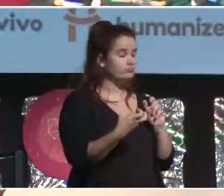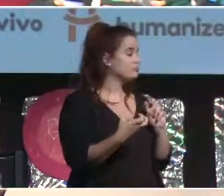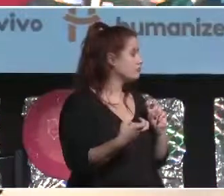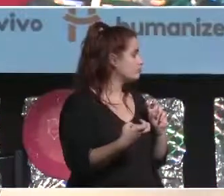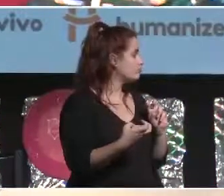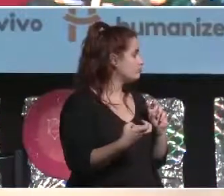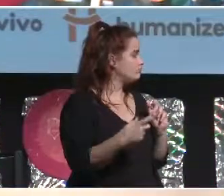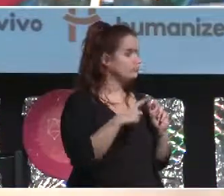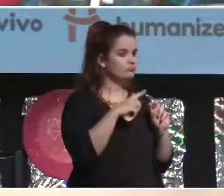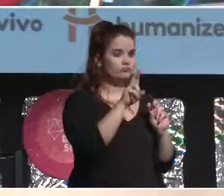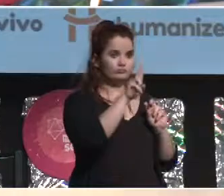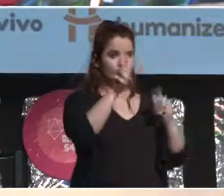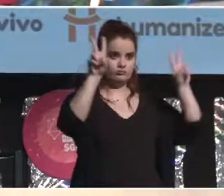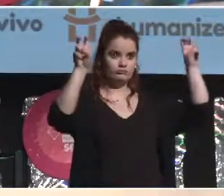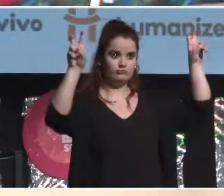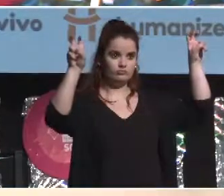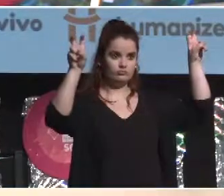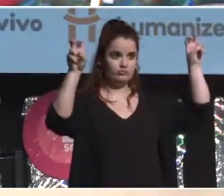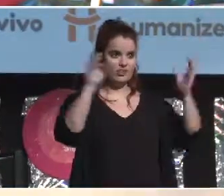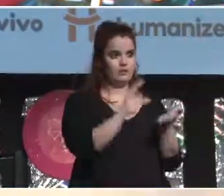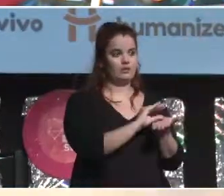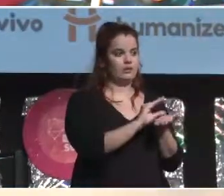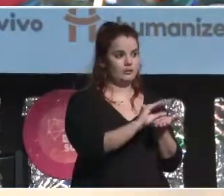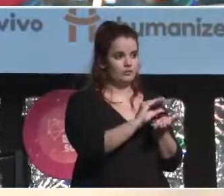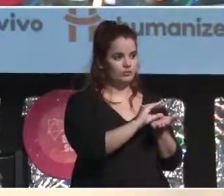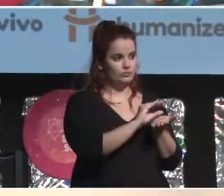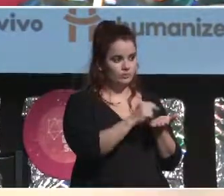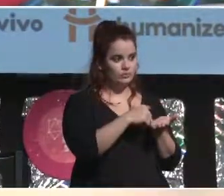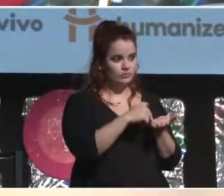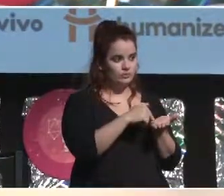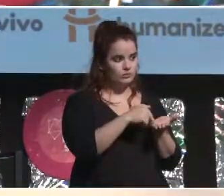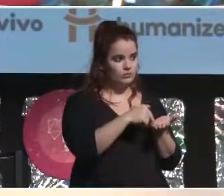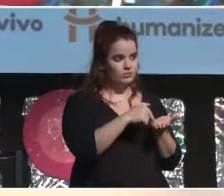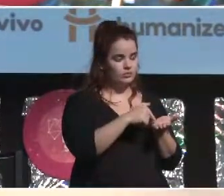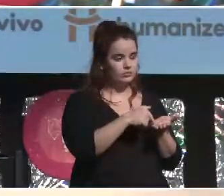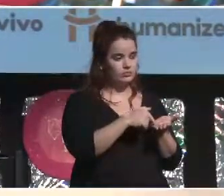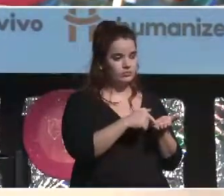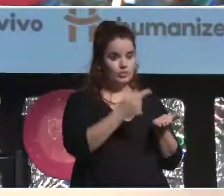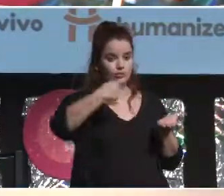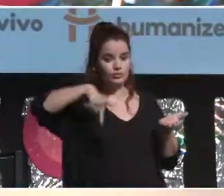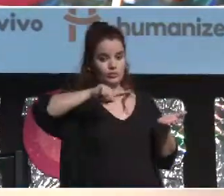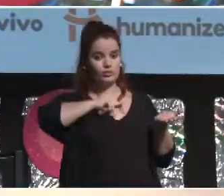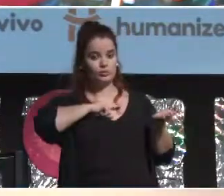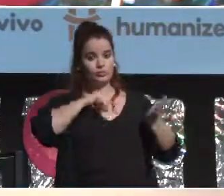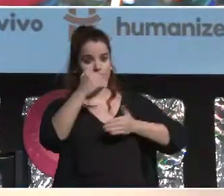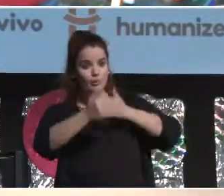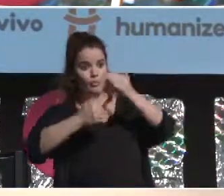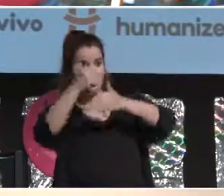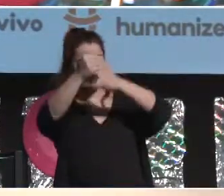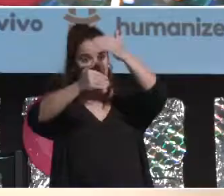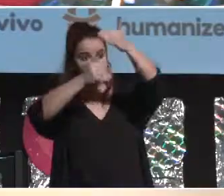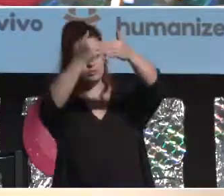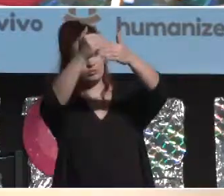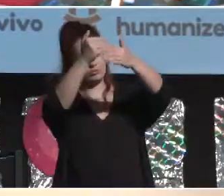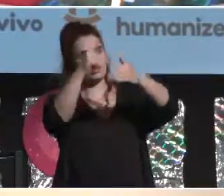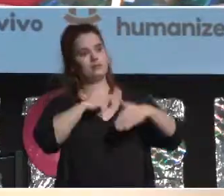Próximo painel chama-se Como usar dados para avaliar o nosso progresso para a Agenda